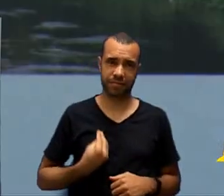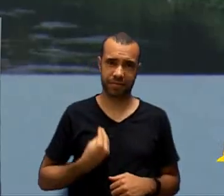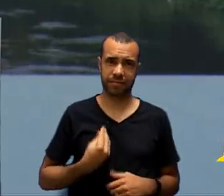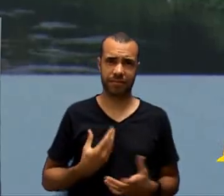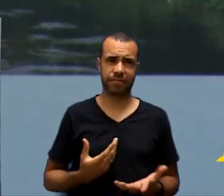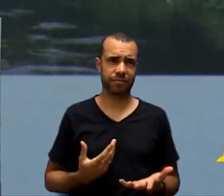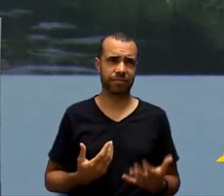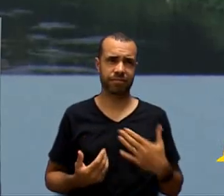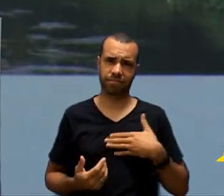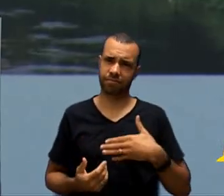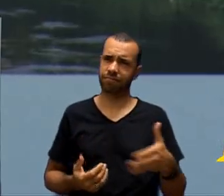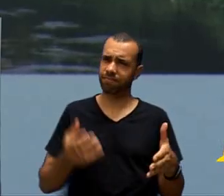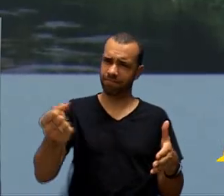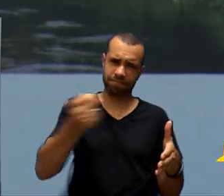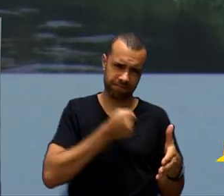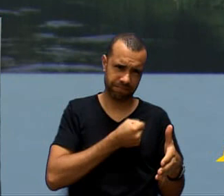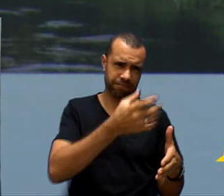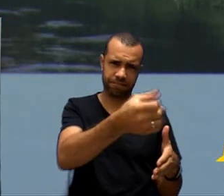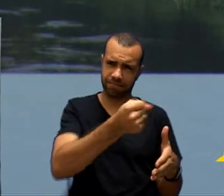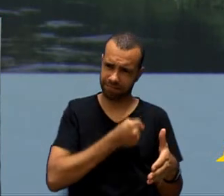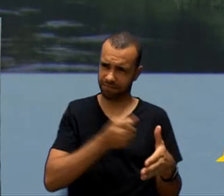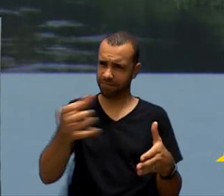têm um lugar no meu coração, porque foi